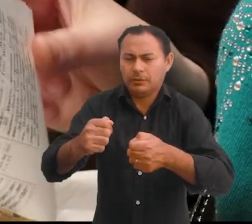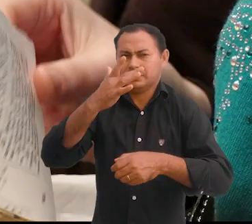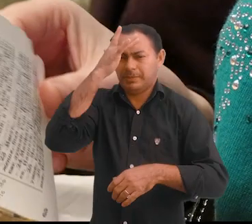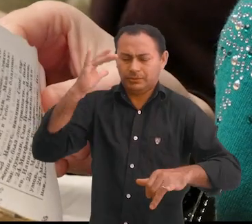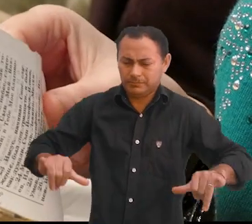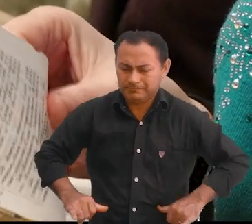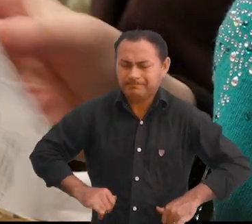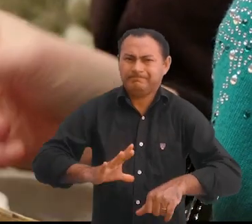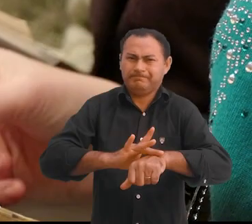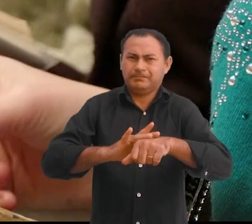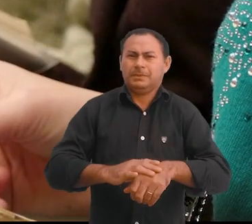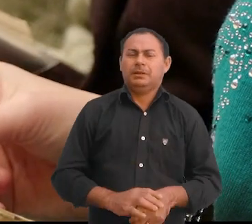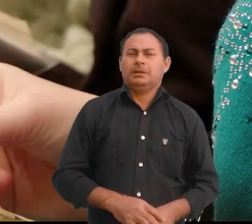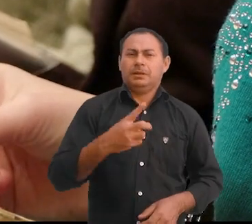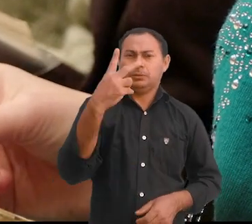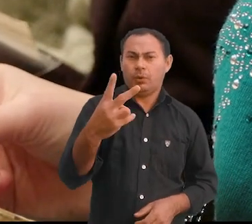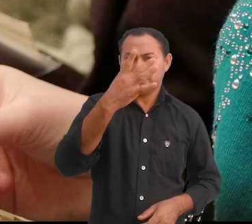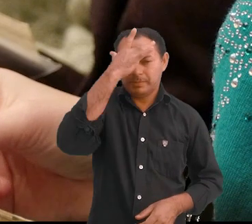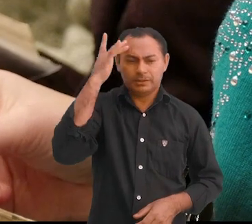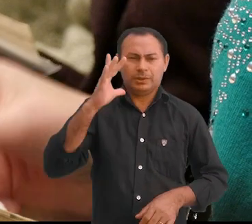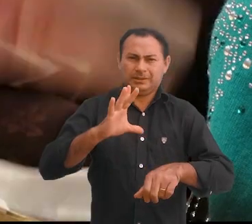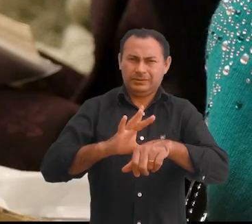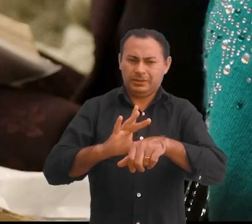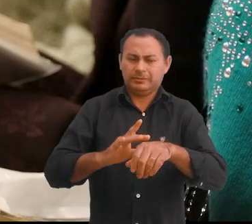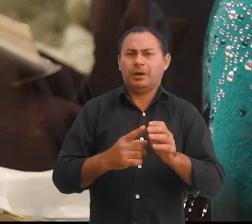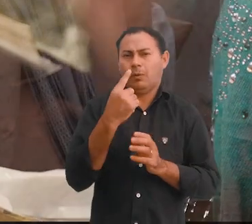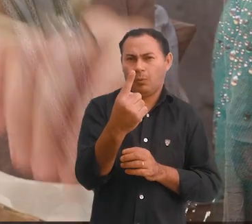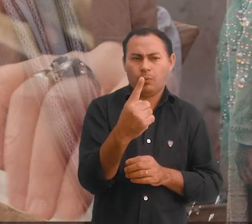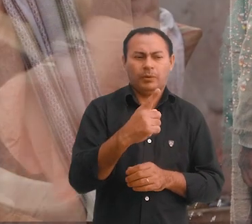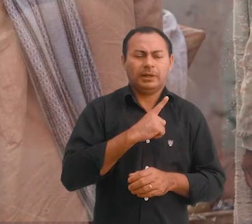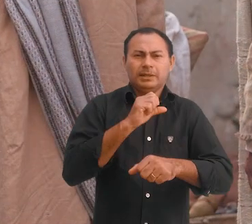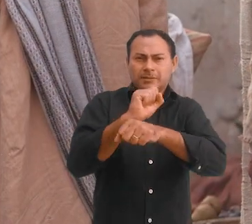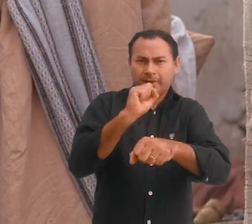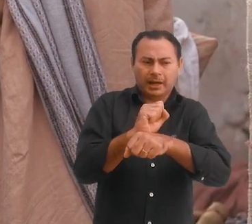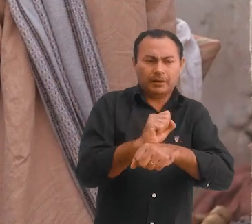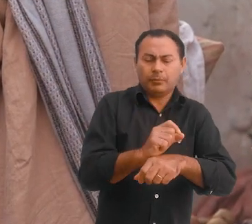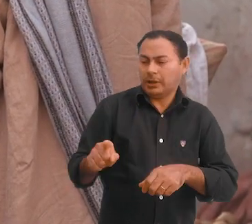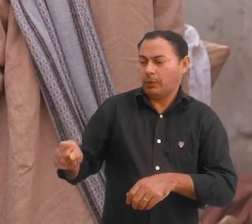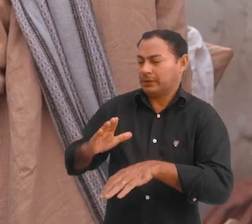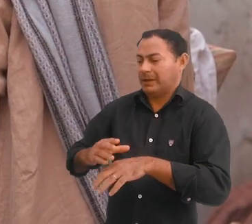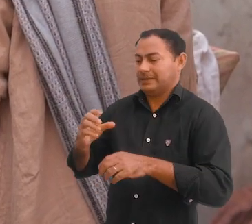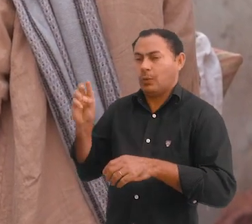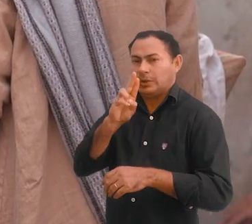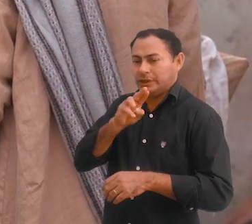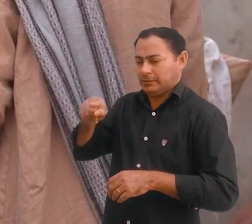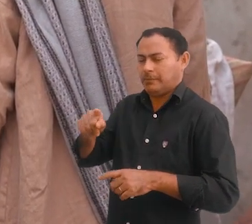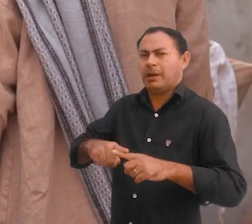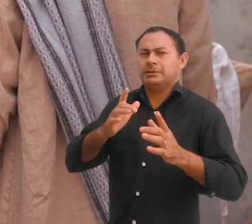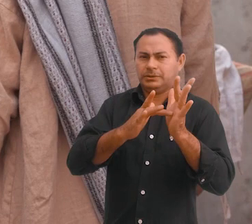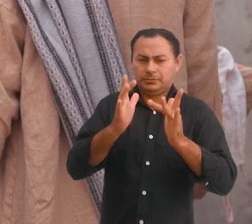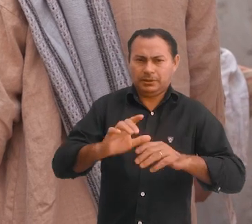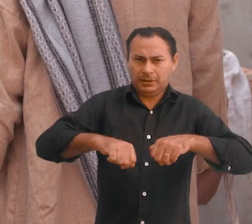Cristo deu aos feridos. 2 tipos de pessoas feridas. Um teve de esperar porque a outra era mais